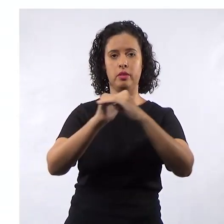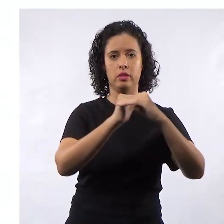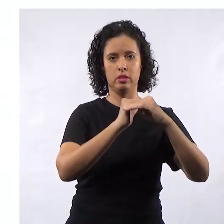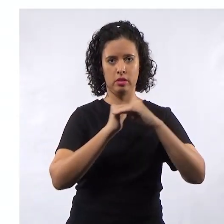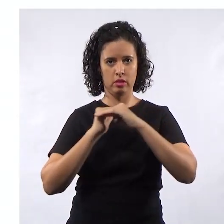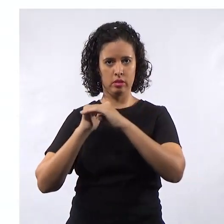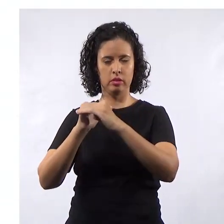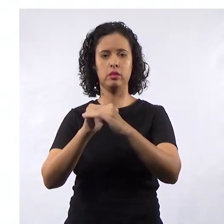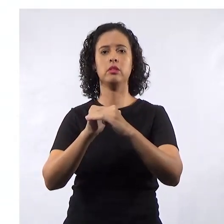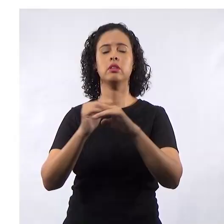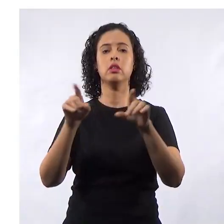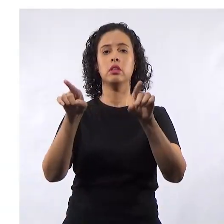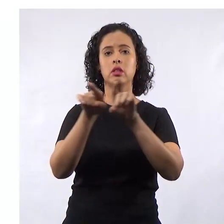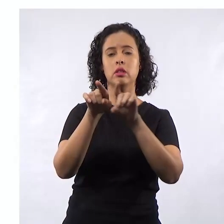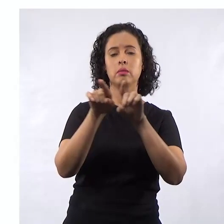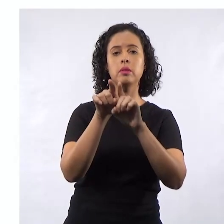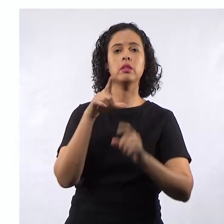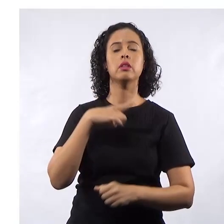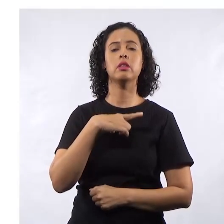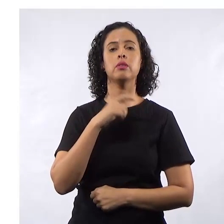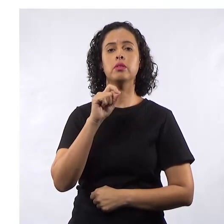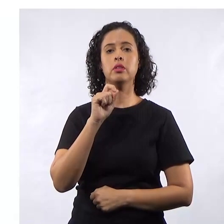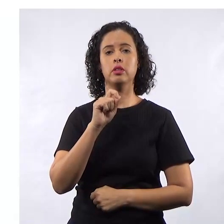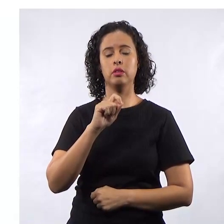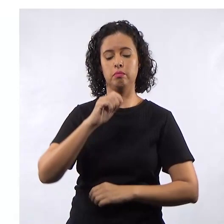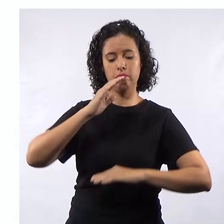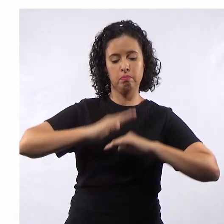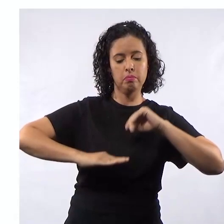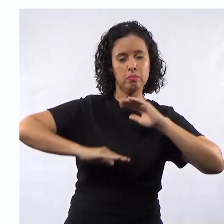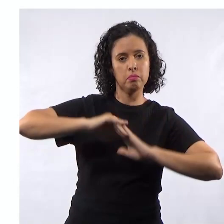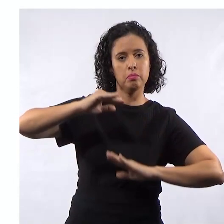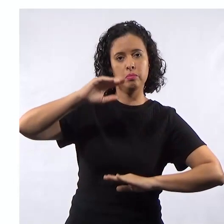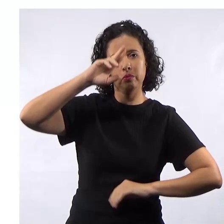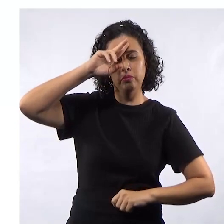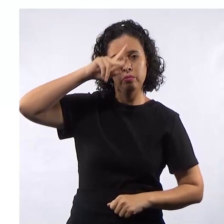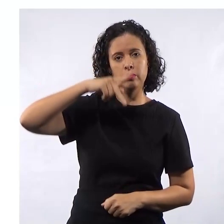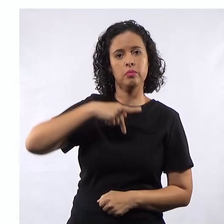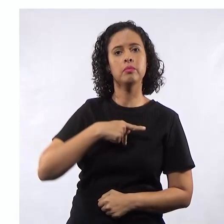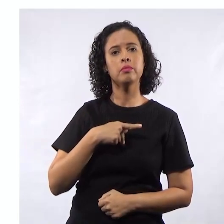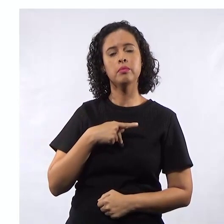igualdade, tá? E predomina a autonomia